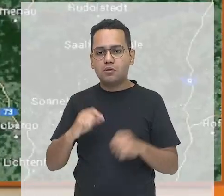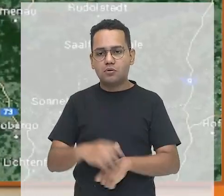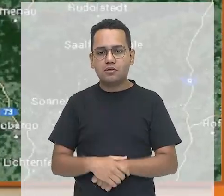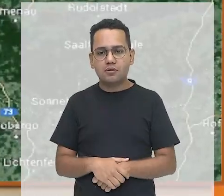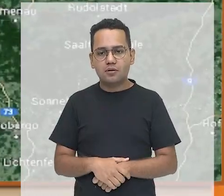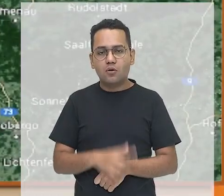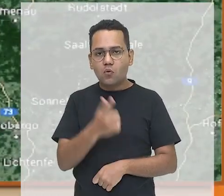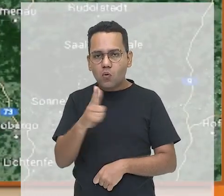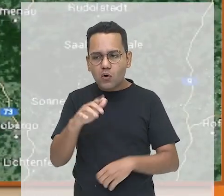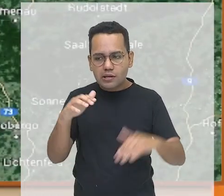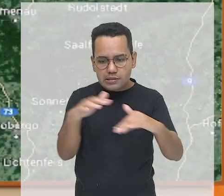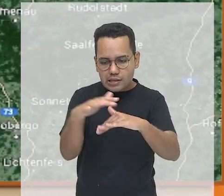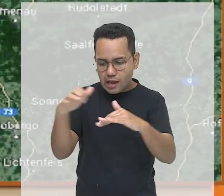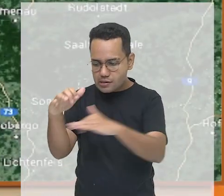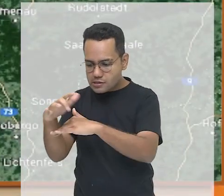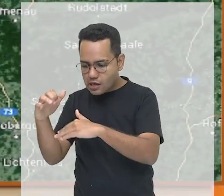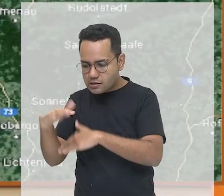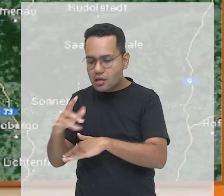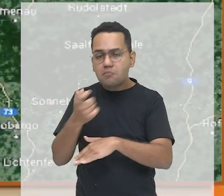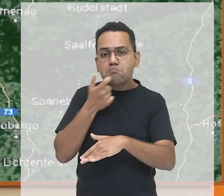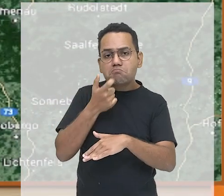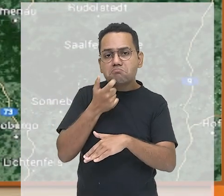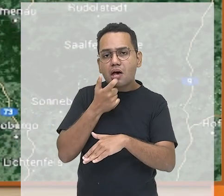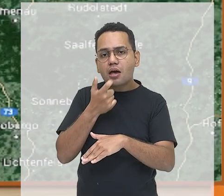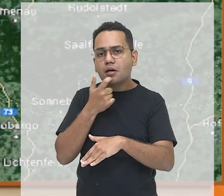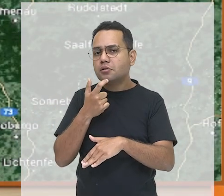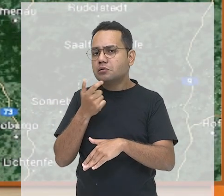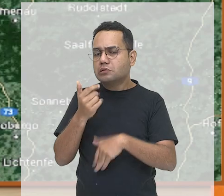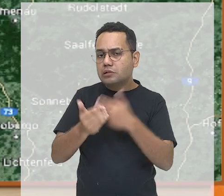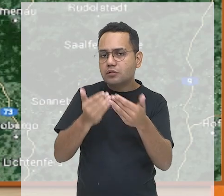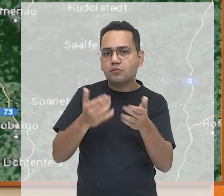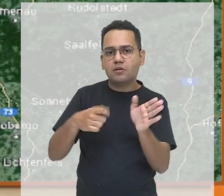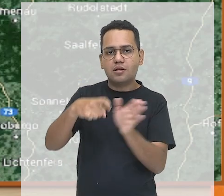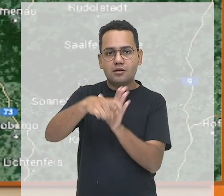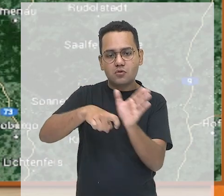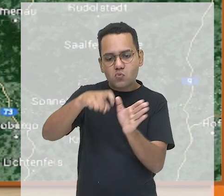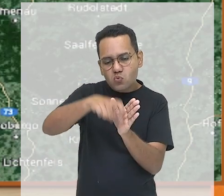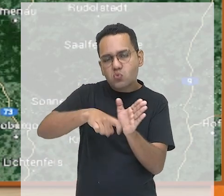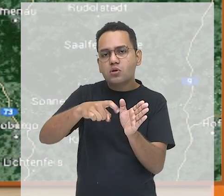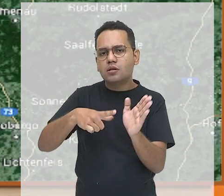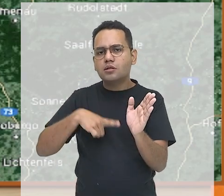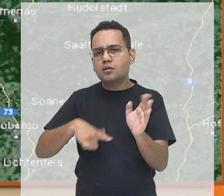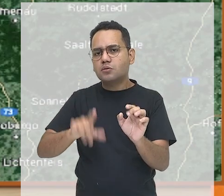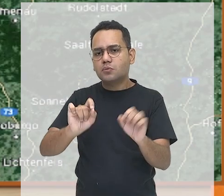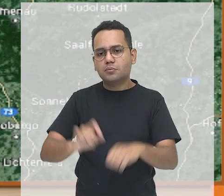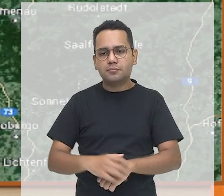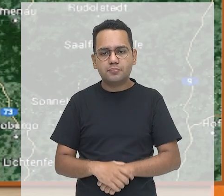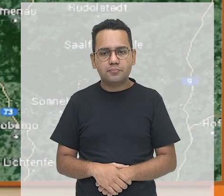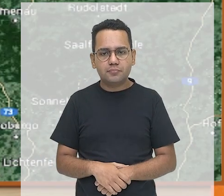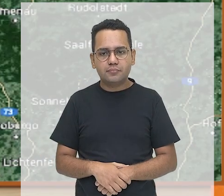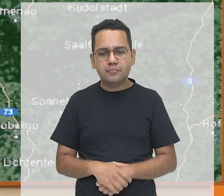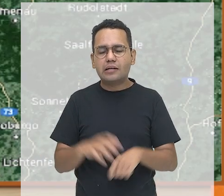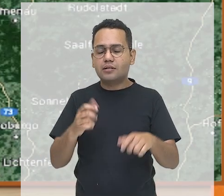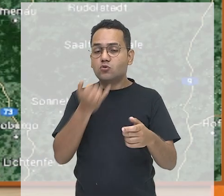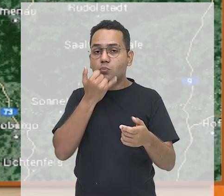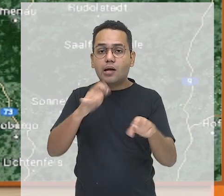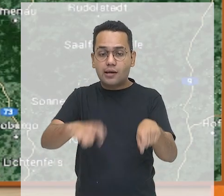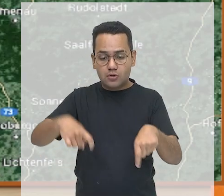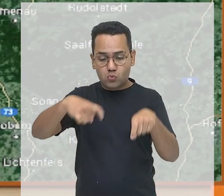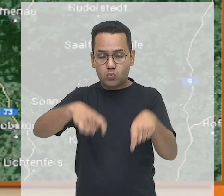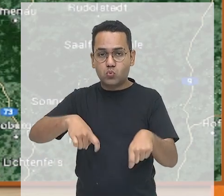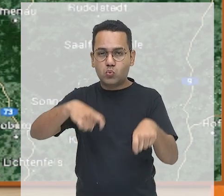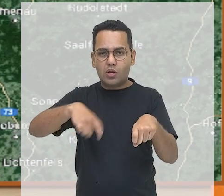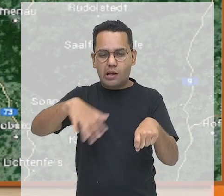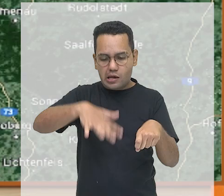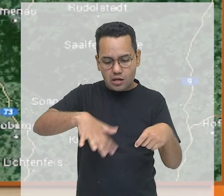cidades também que acabam se desenvolvendo tanto na parte da agricultura, mesmo sendo aí áreas com cidades campestres, né?